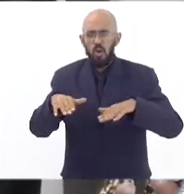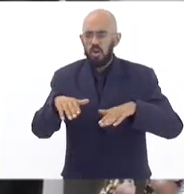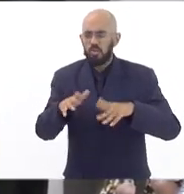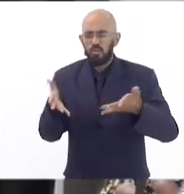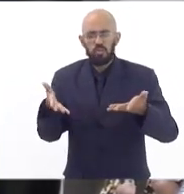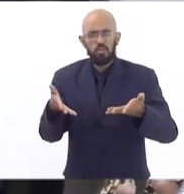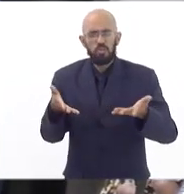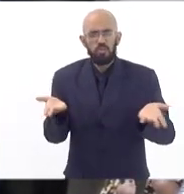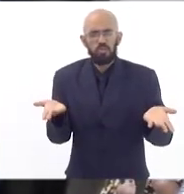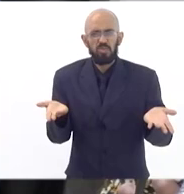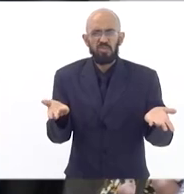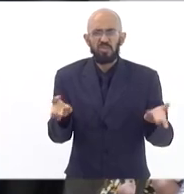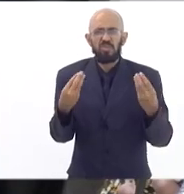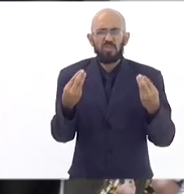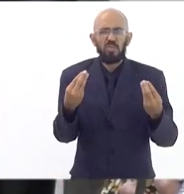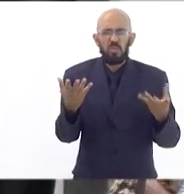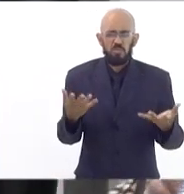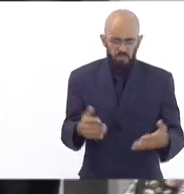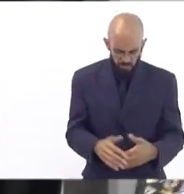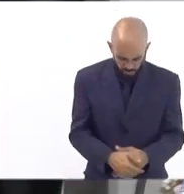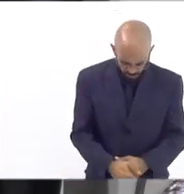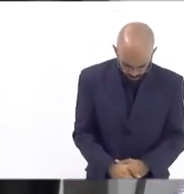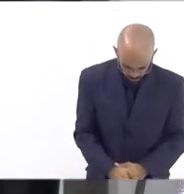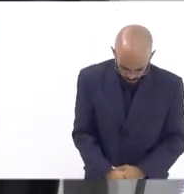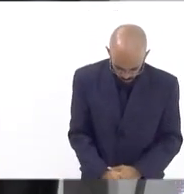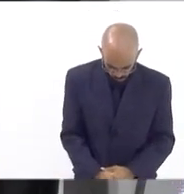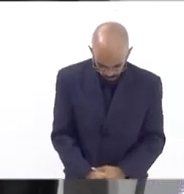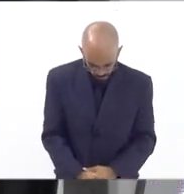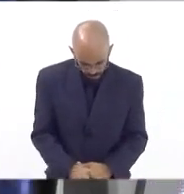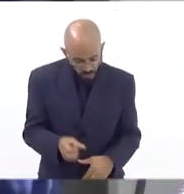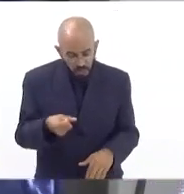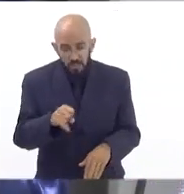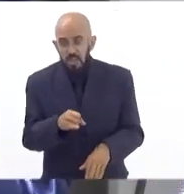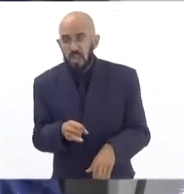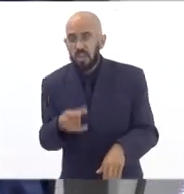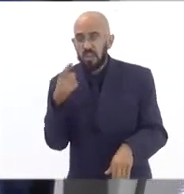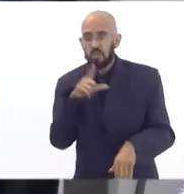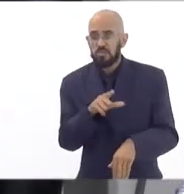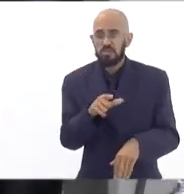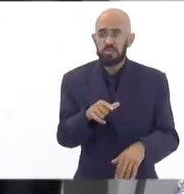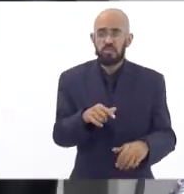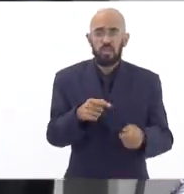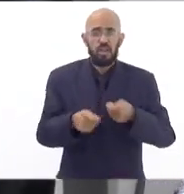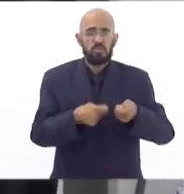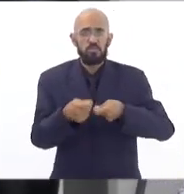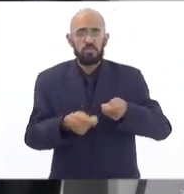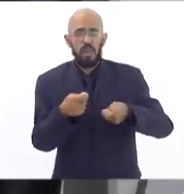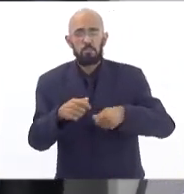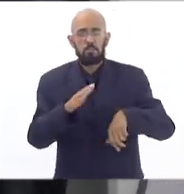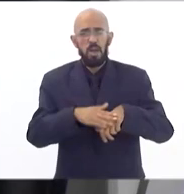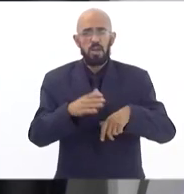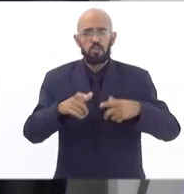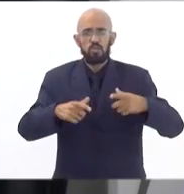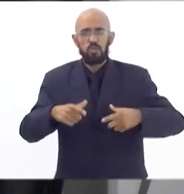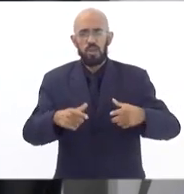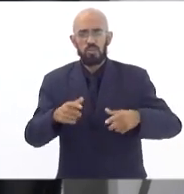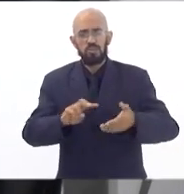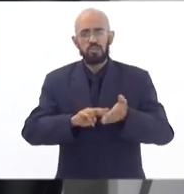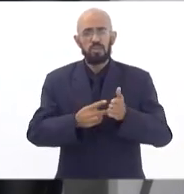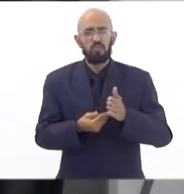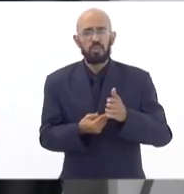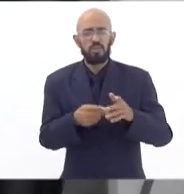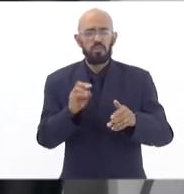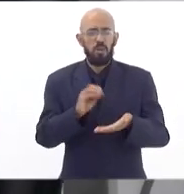isso o Chico se está tomando umas território significa que que há